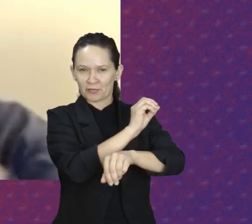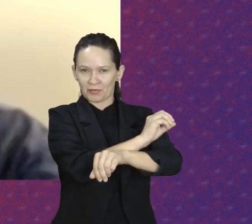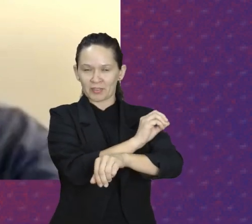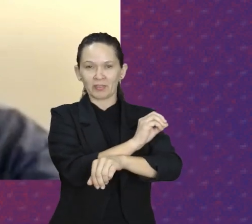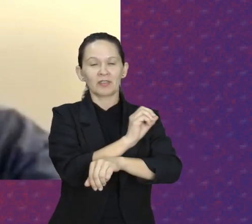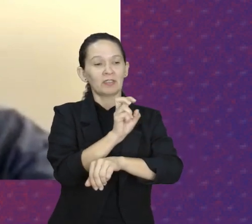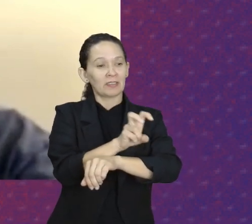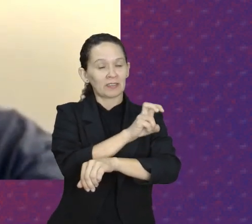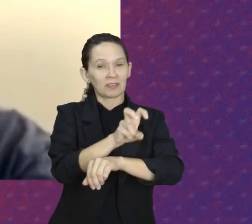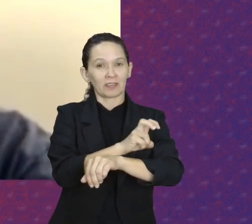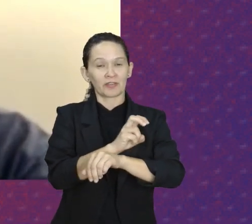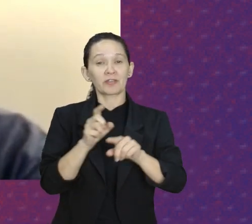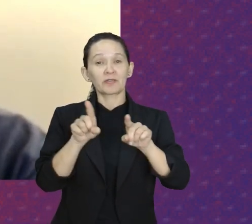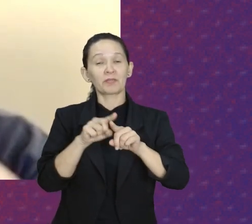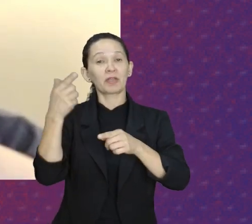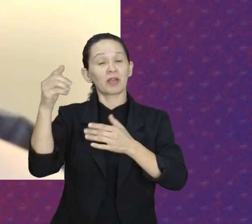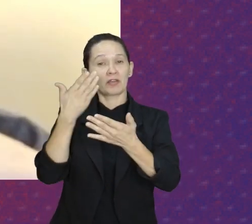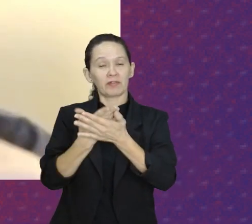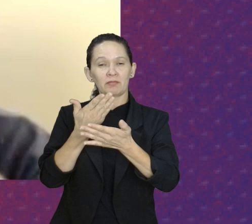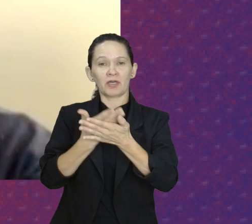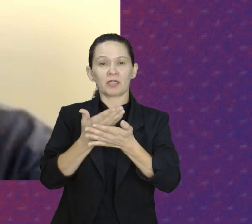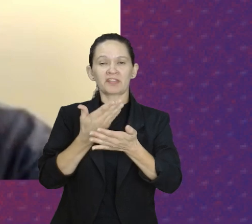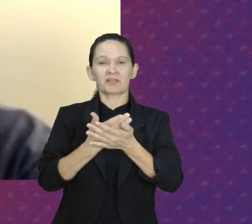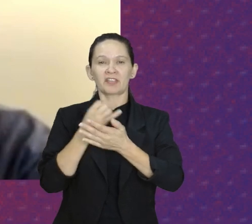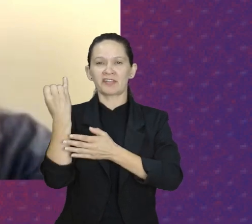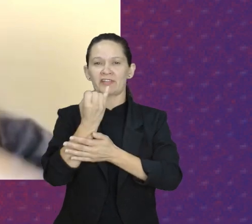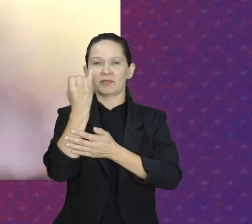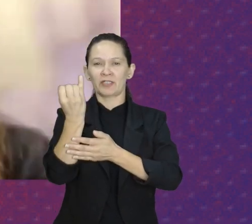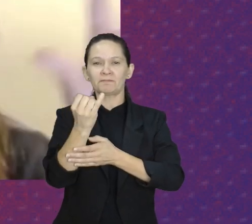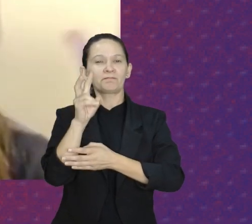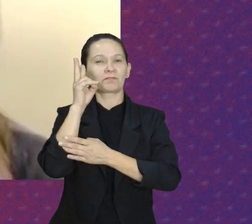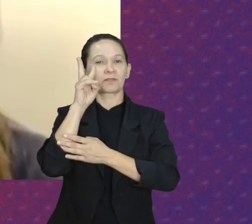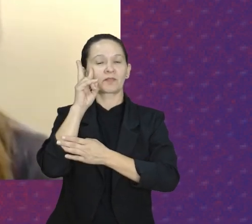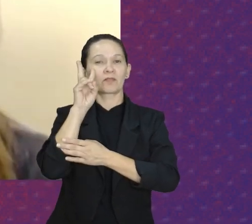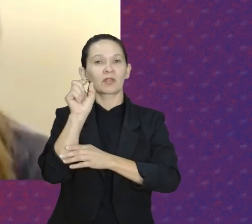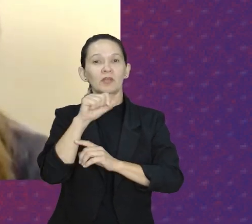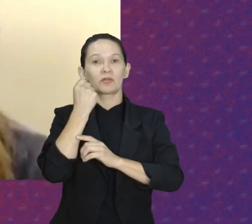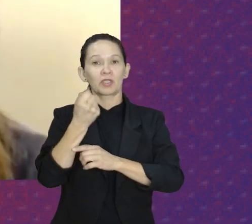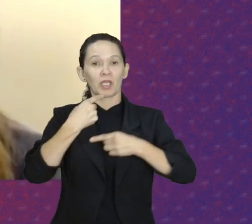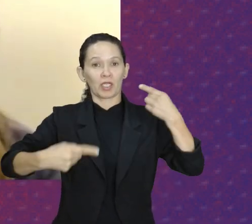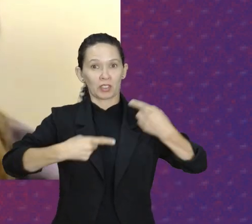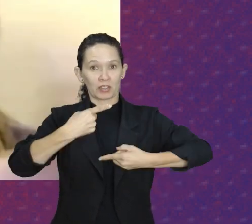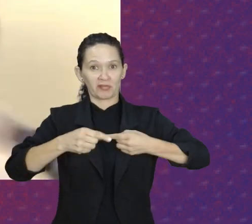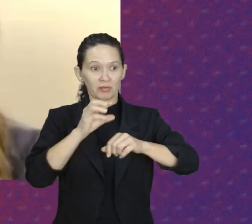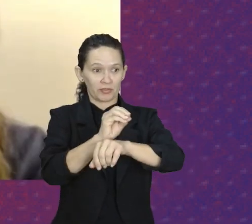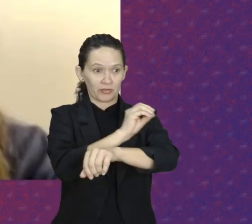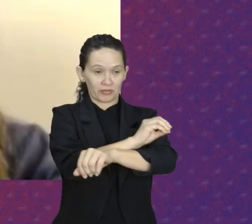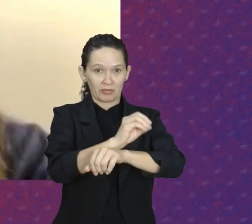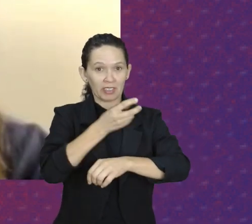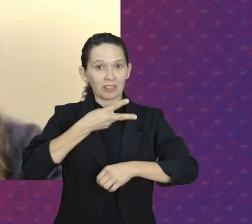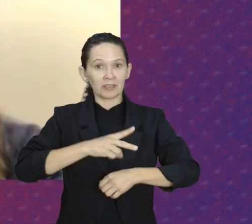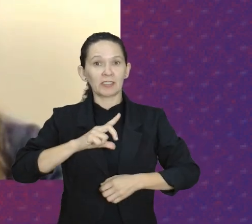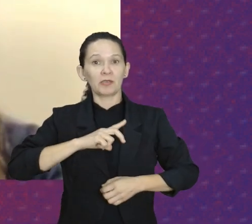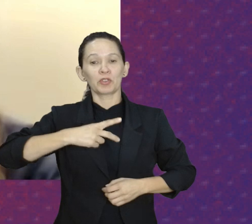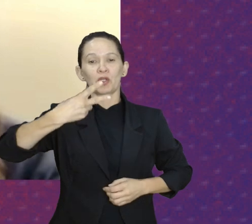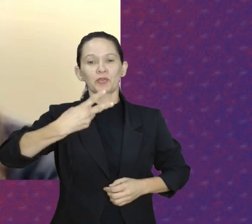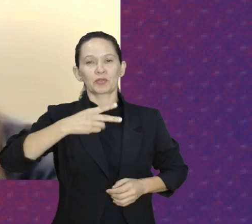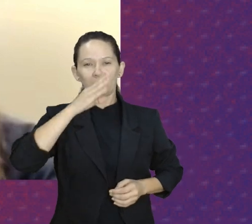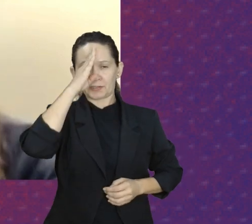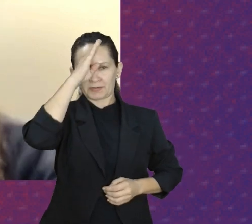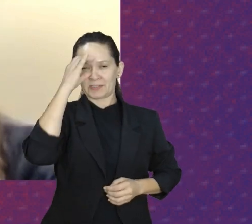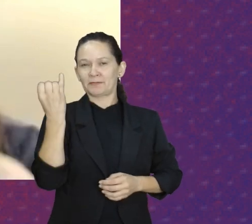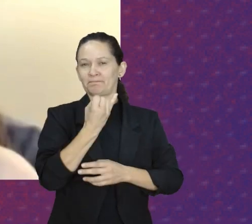Combinando isso com o que a gente já falou nas outras aulas, acho que é importante lembrar que a gente, nas políticas de cuidado, tem sempre dois princípios,